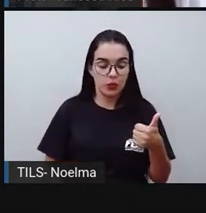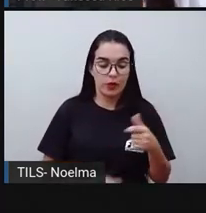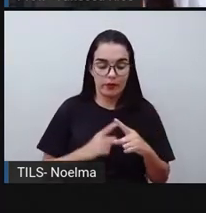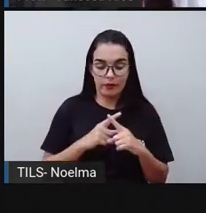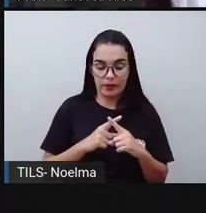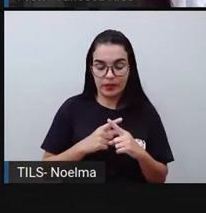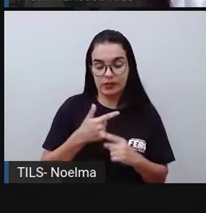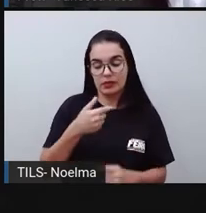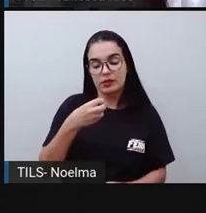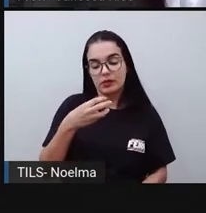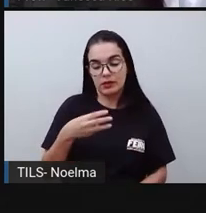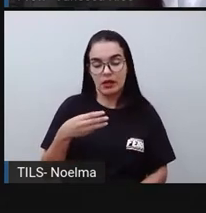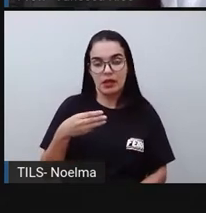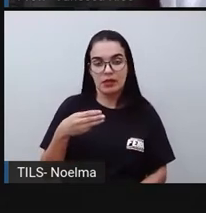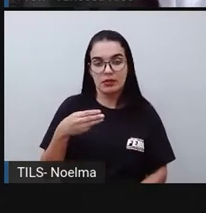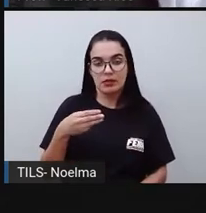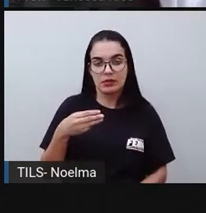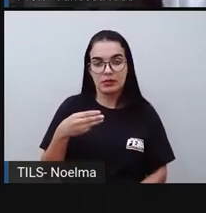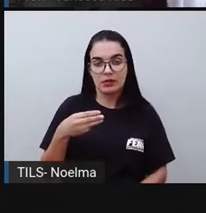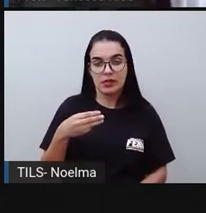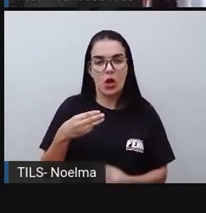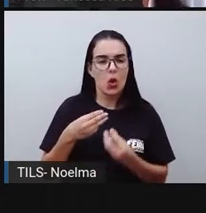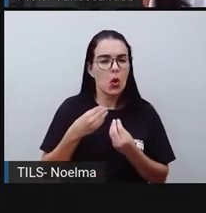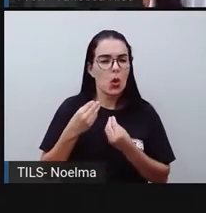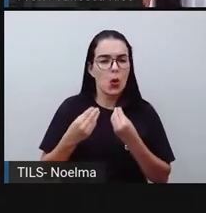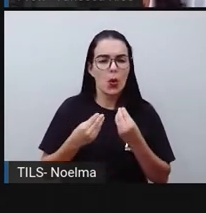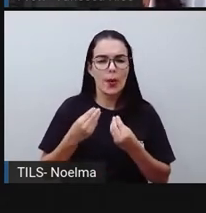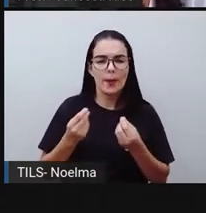21 vezes 3.